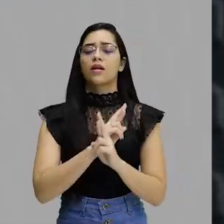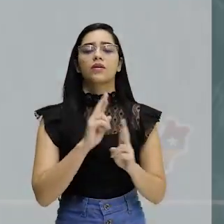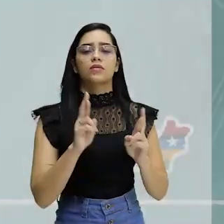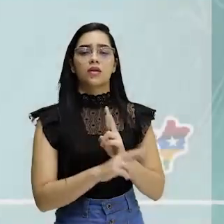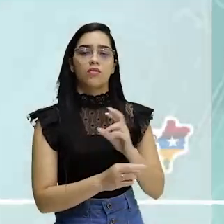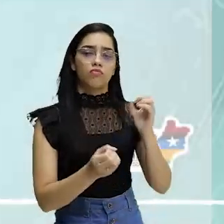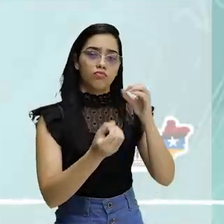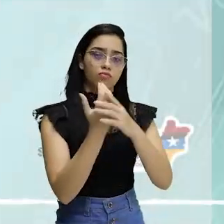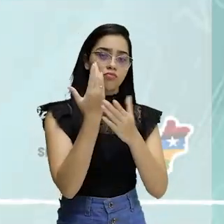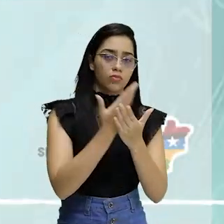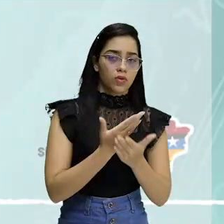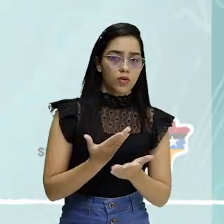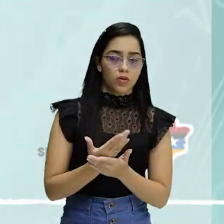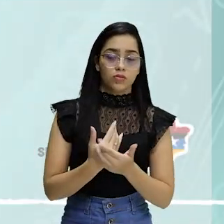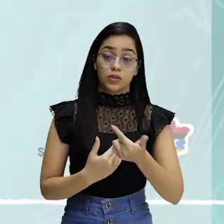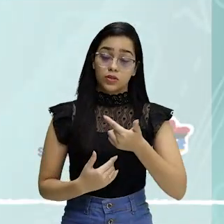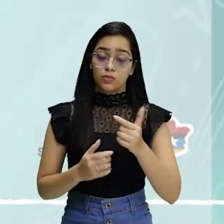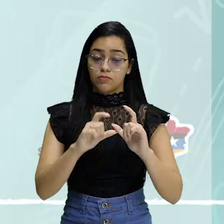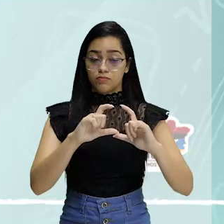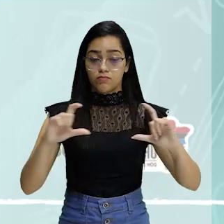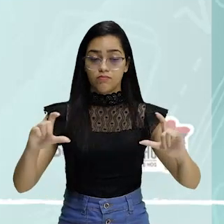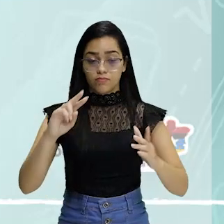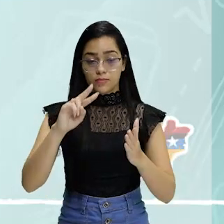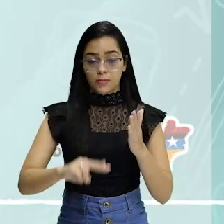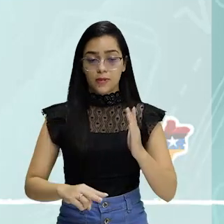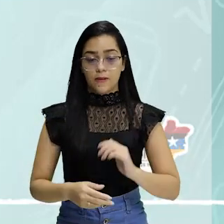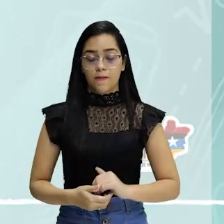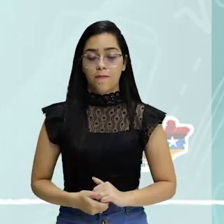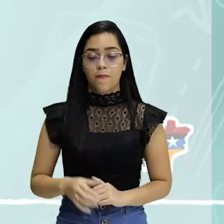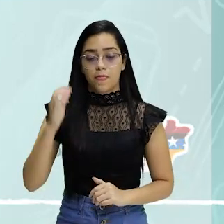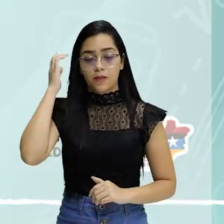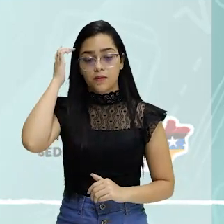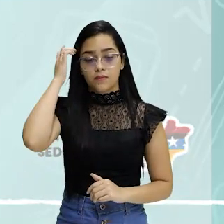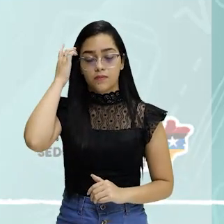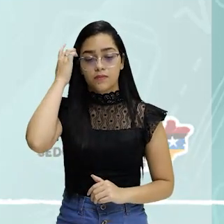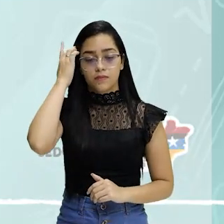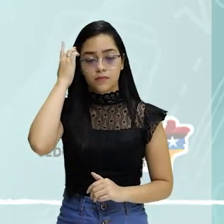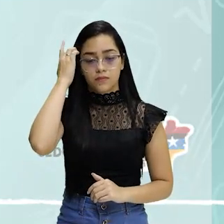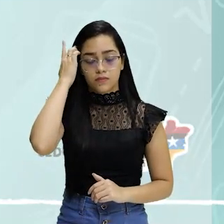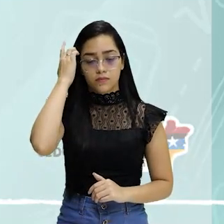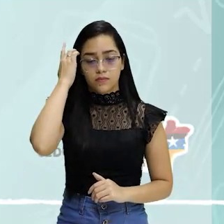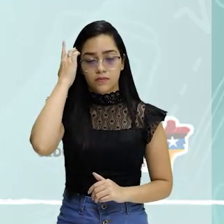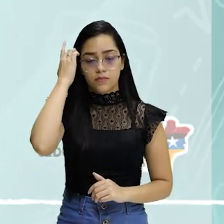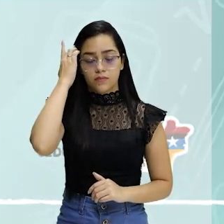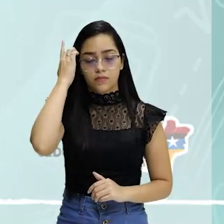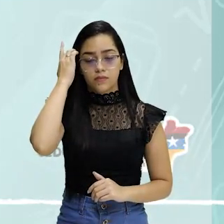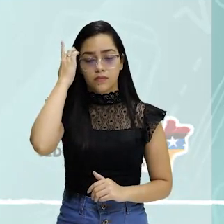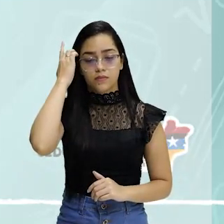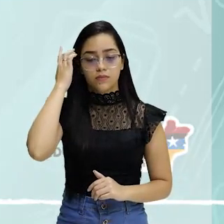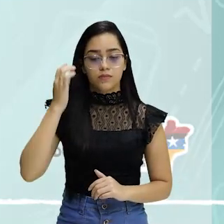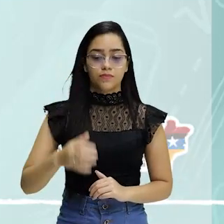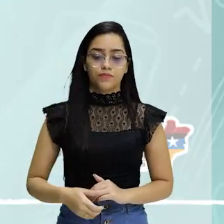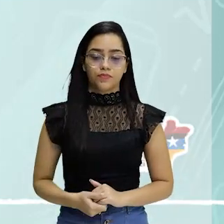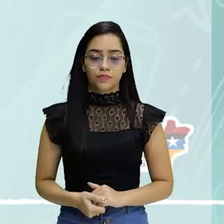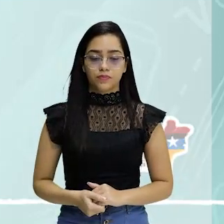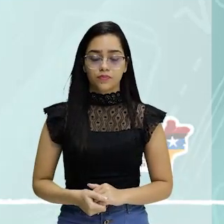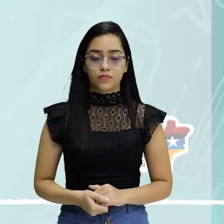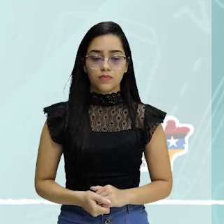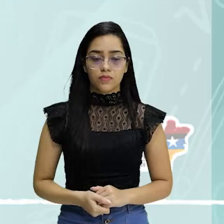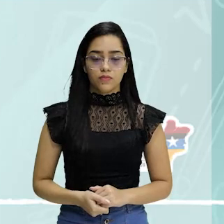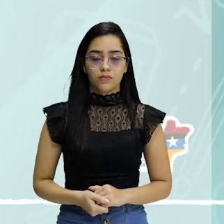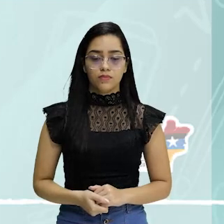ecológica. Ela diz assim, pessoal, ó, várias espécies de abelhas formam agrupamentos